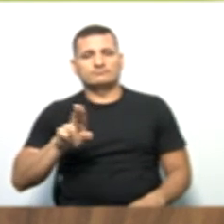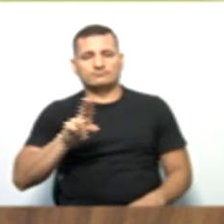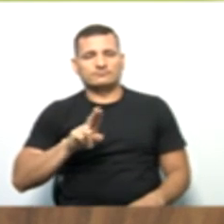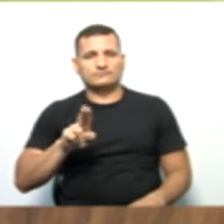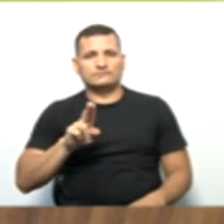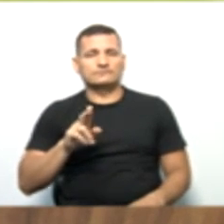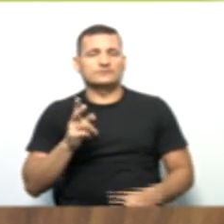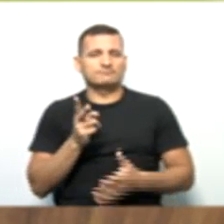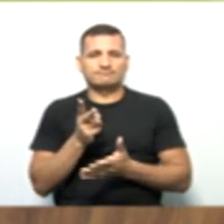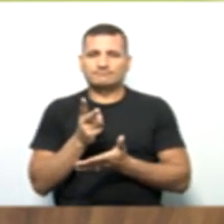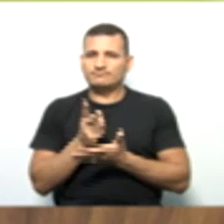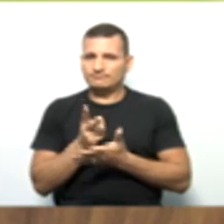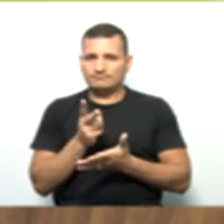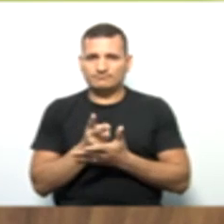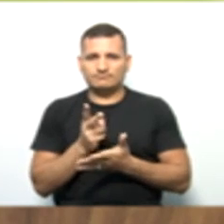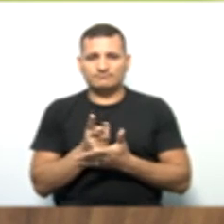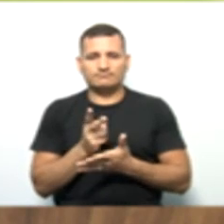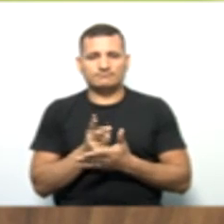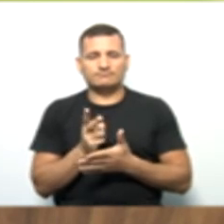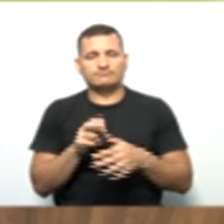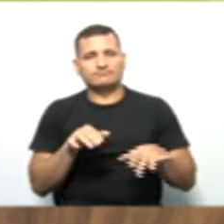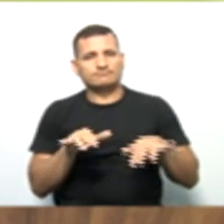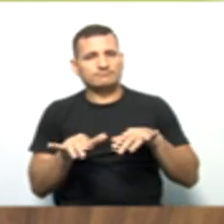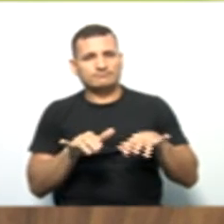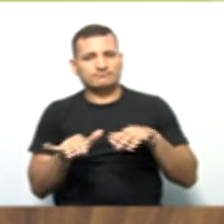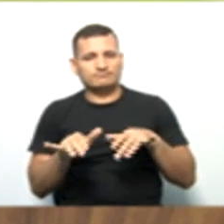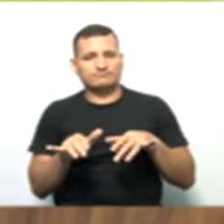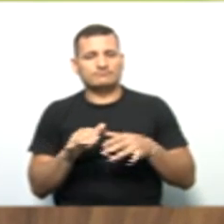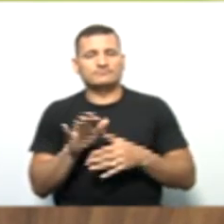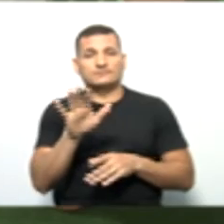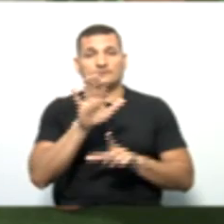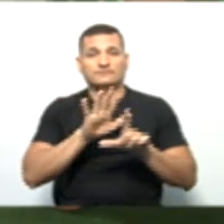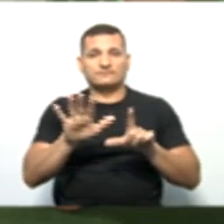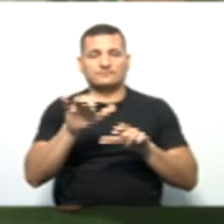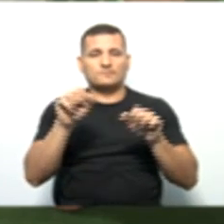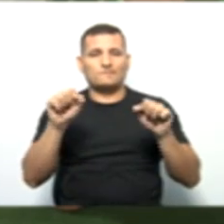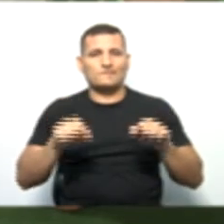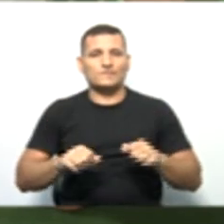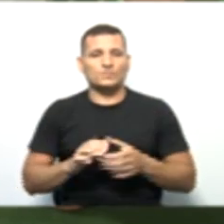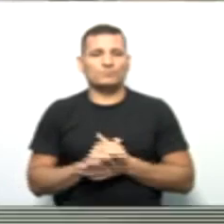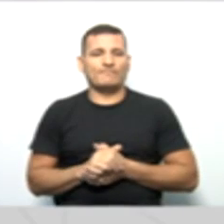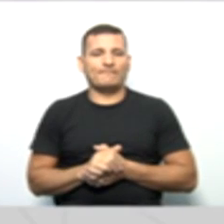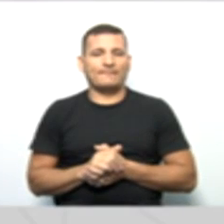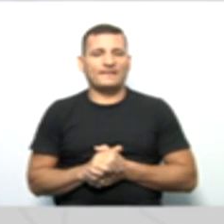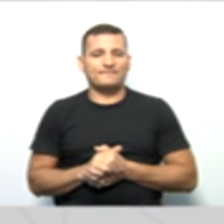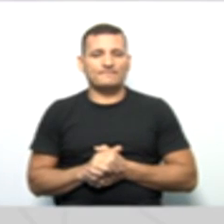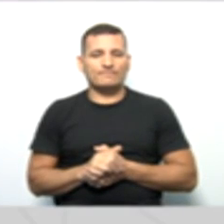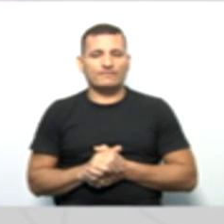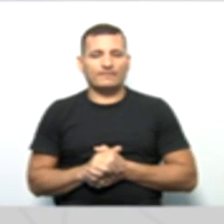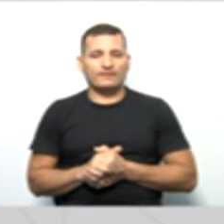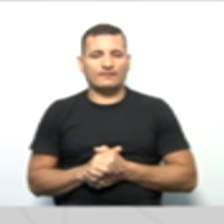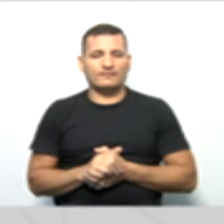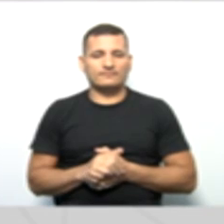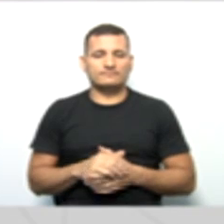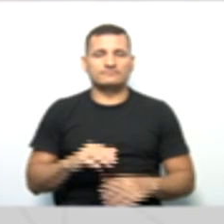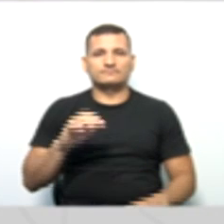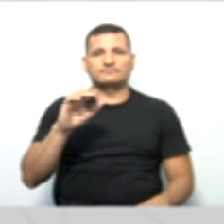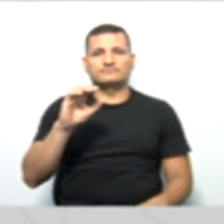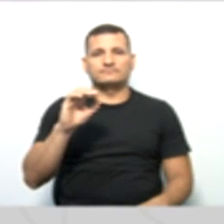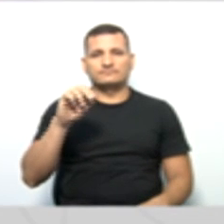se manter no desenvolvimento, na interface do sistema. Perfeito. É isso. Aqui abaixo, ó, a gente